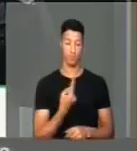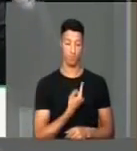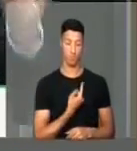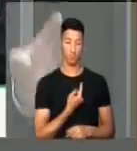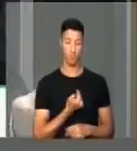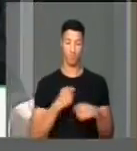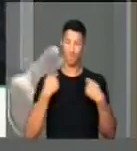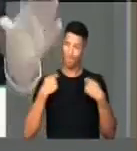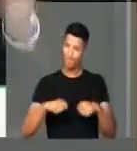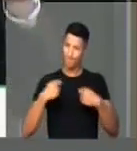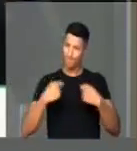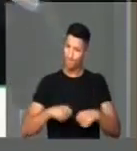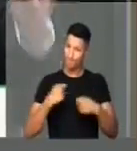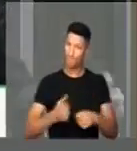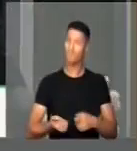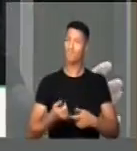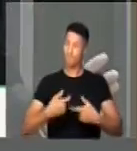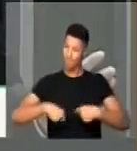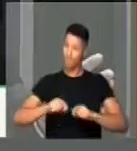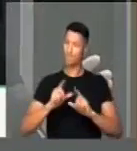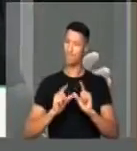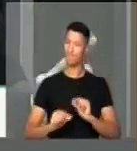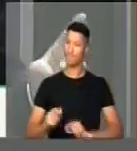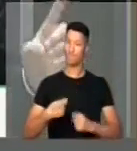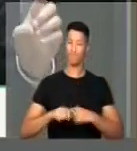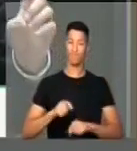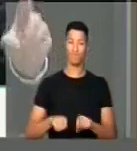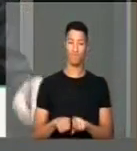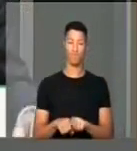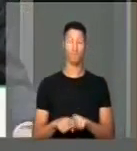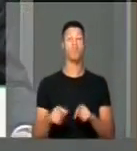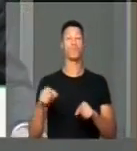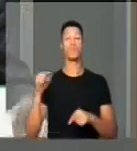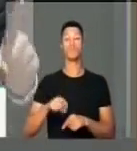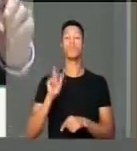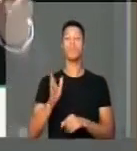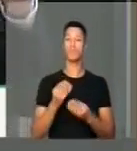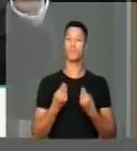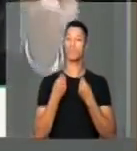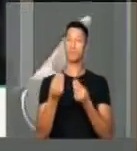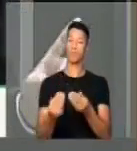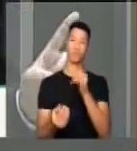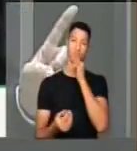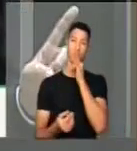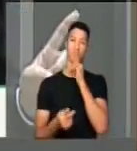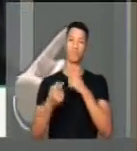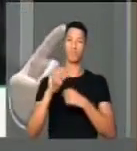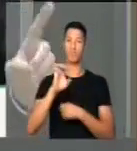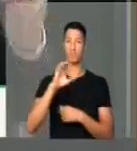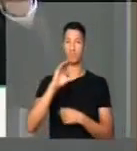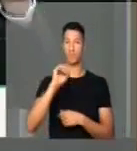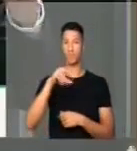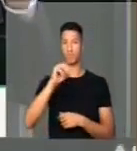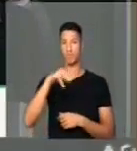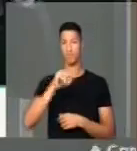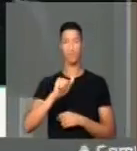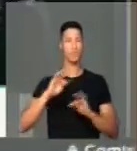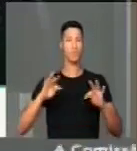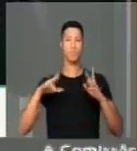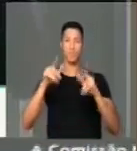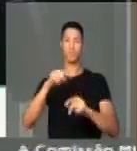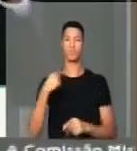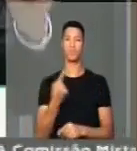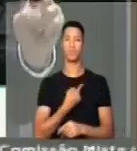Nós precisamos economizar. E aqui foi dado o exemplo de economia. E todos